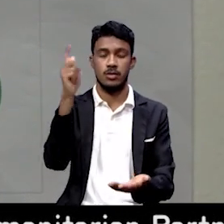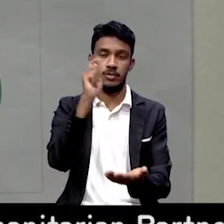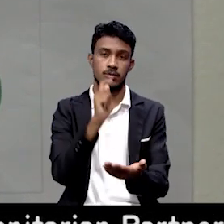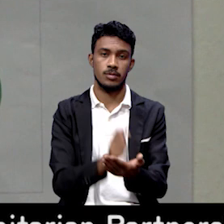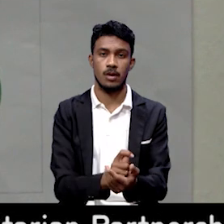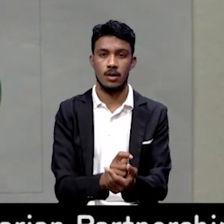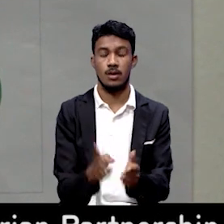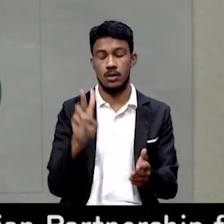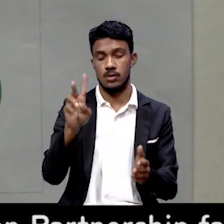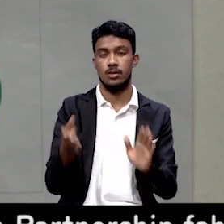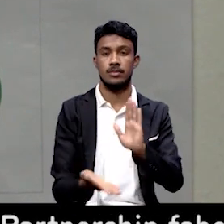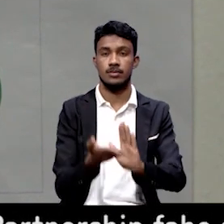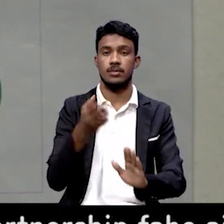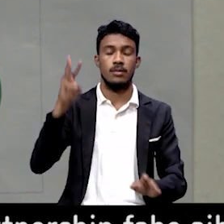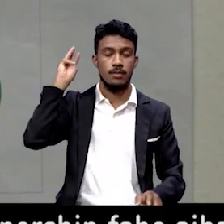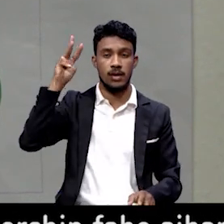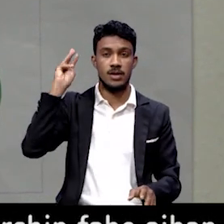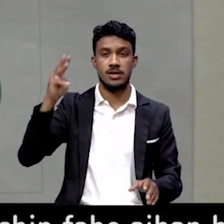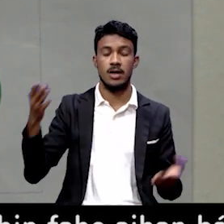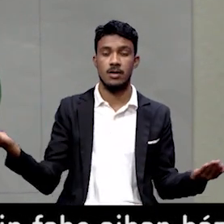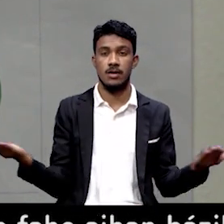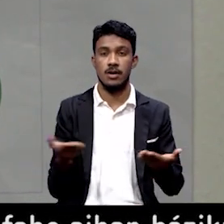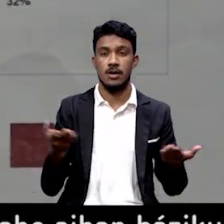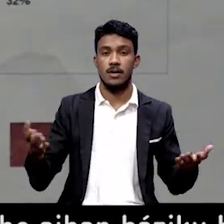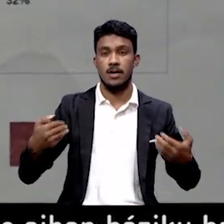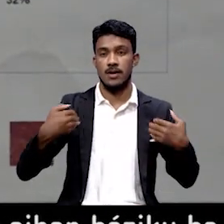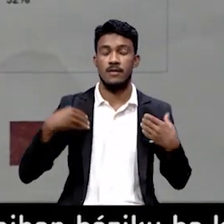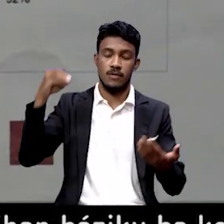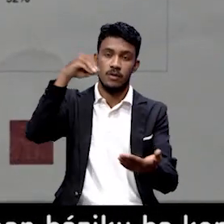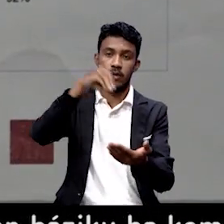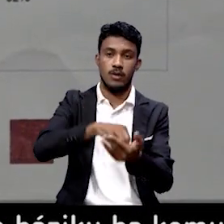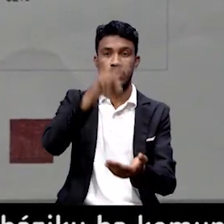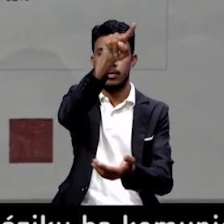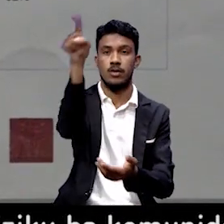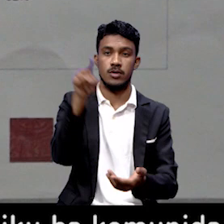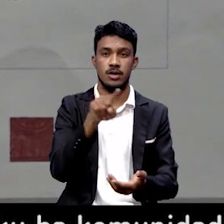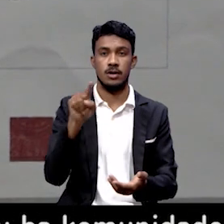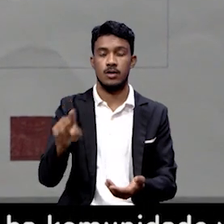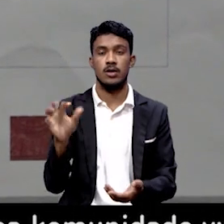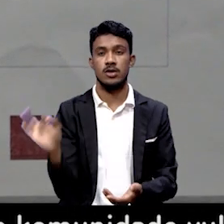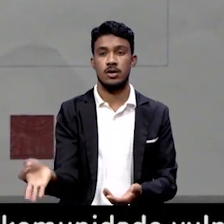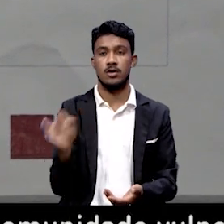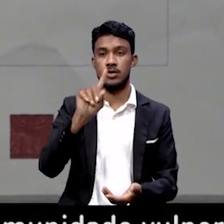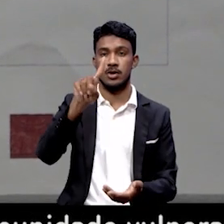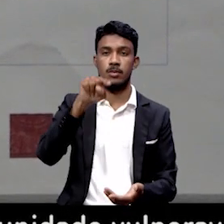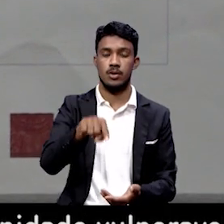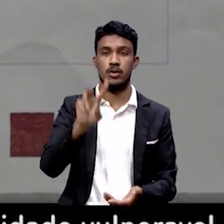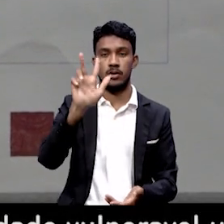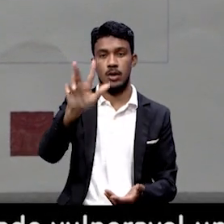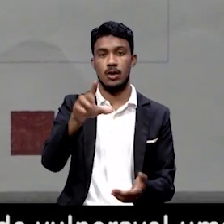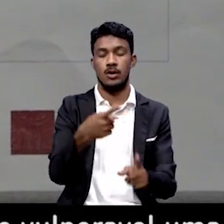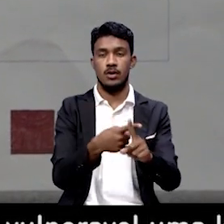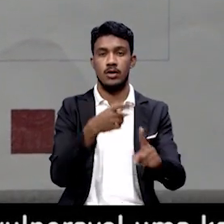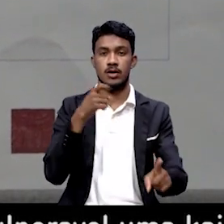execução orçamento ministerial, nebeninha execução, atinge ona por cento se anulo resing ida ponto tolo, husi